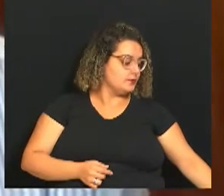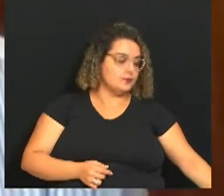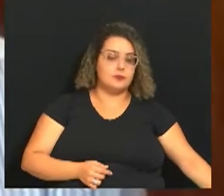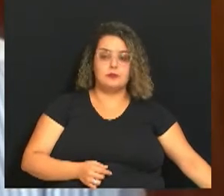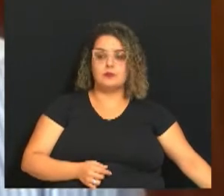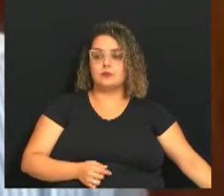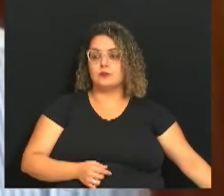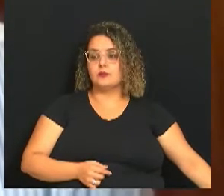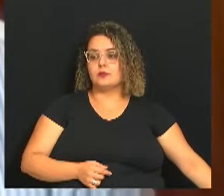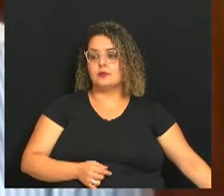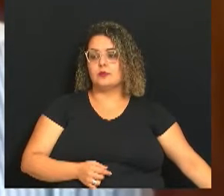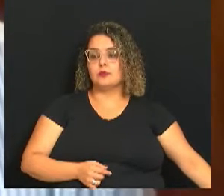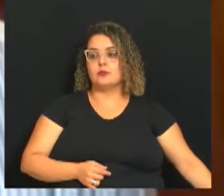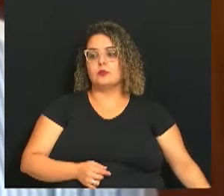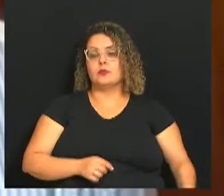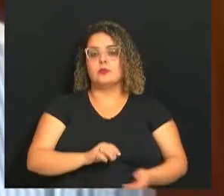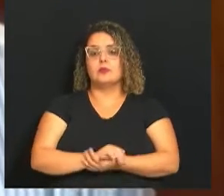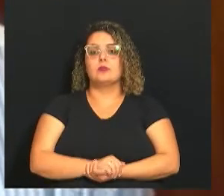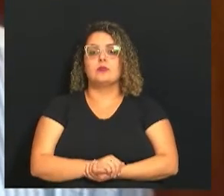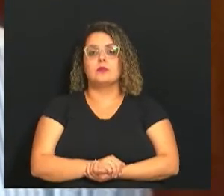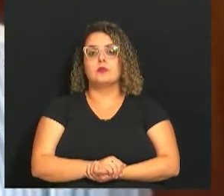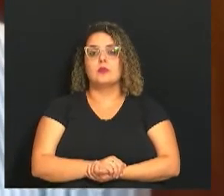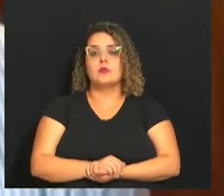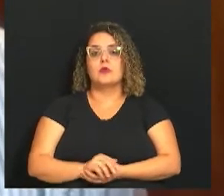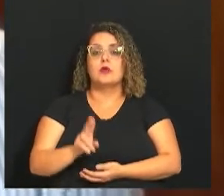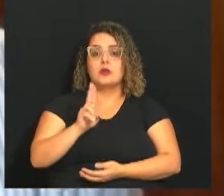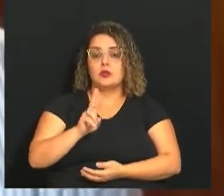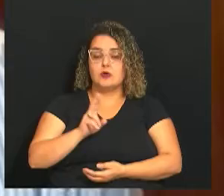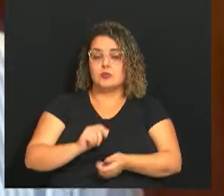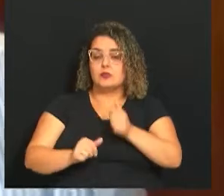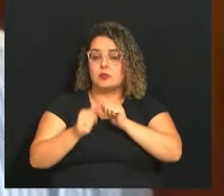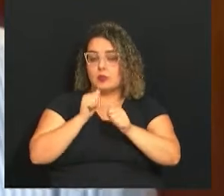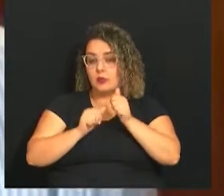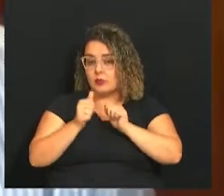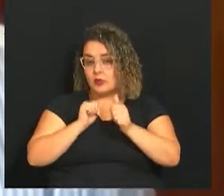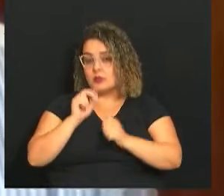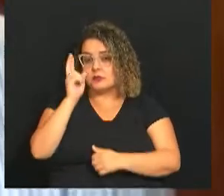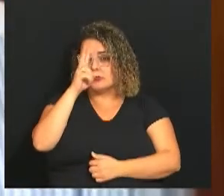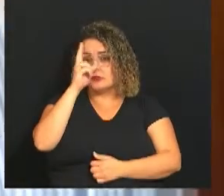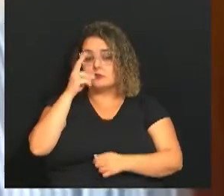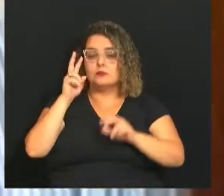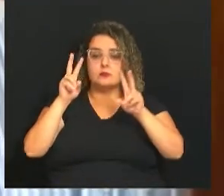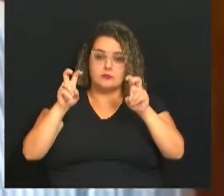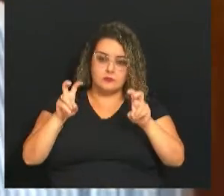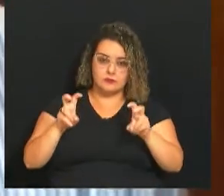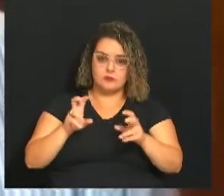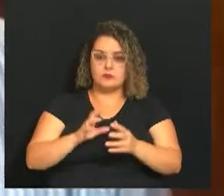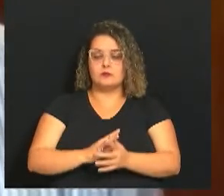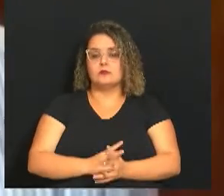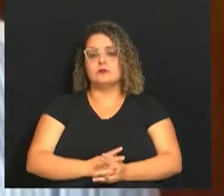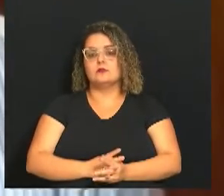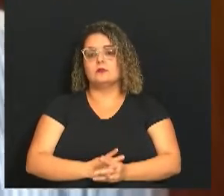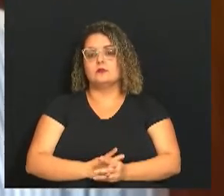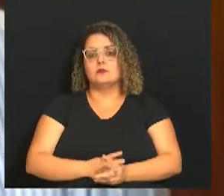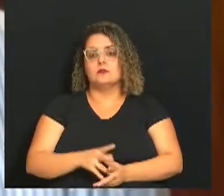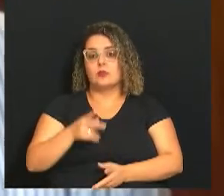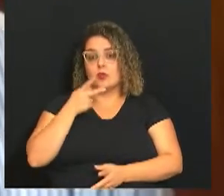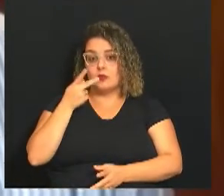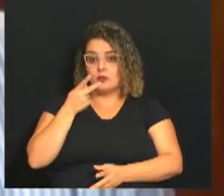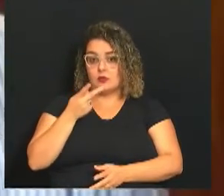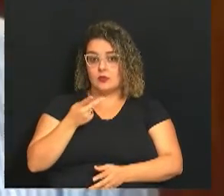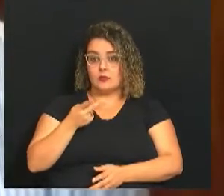do alcoolismo. E para esse tema ser falado com propriedade,